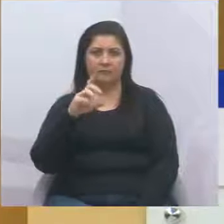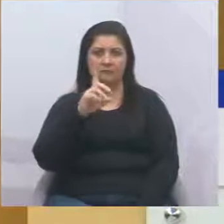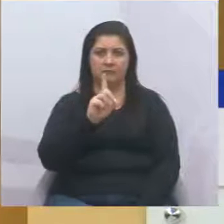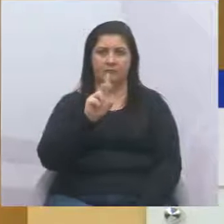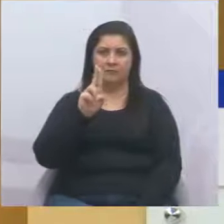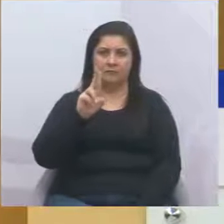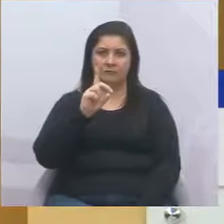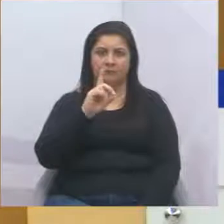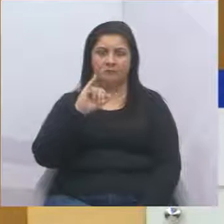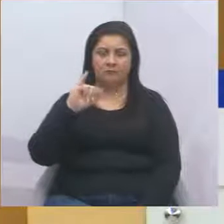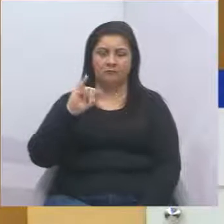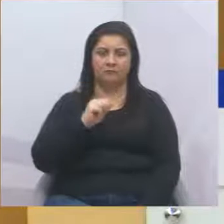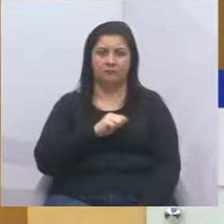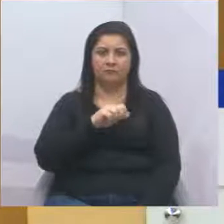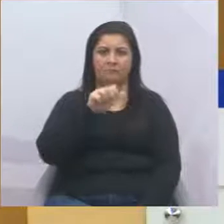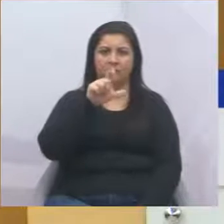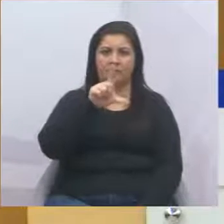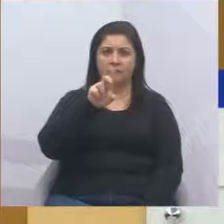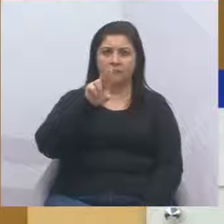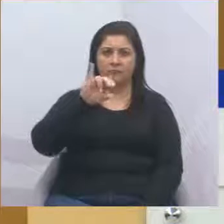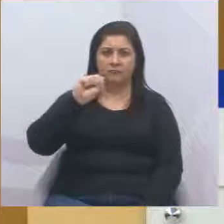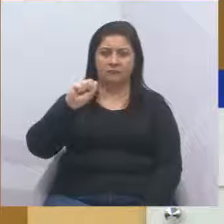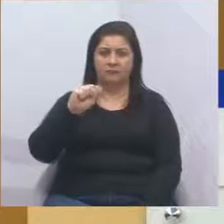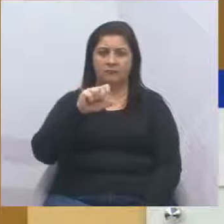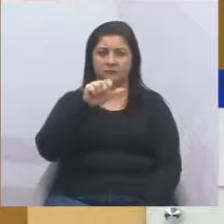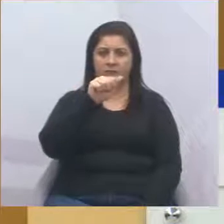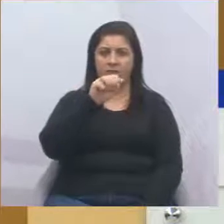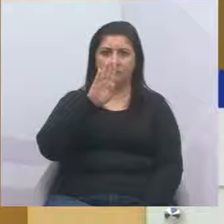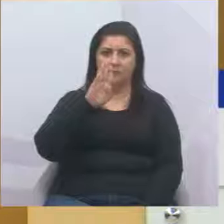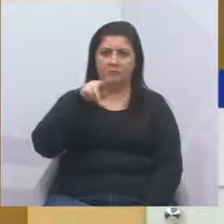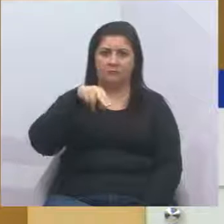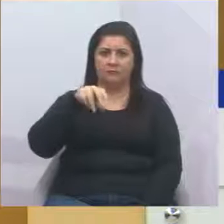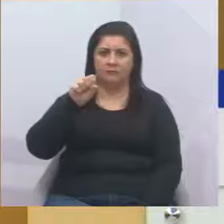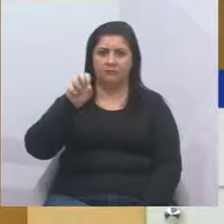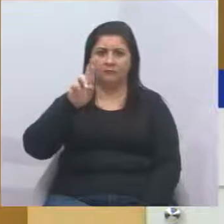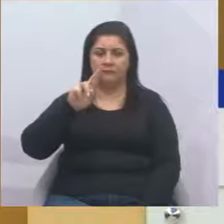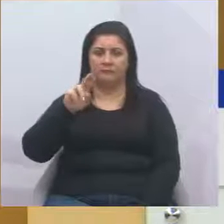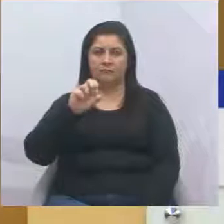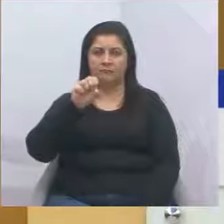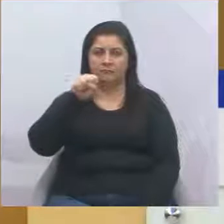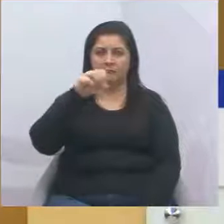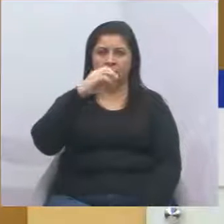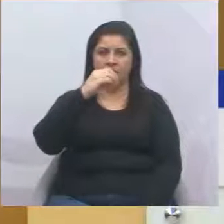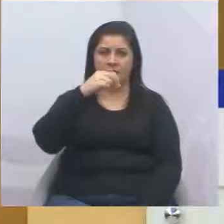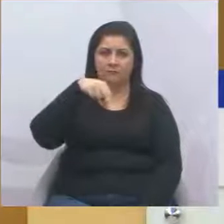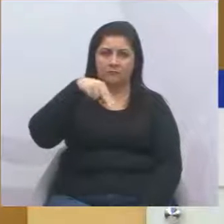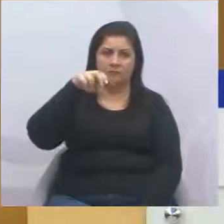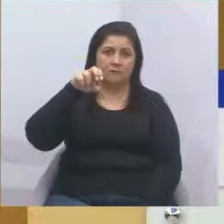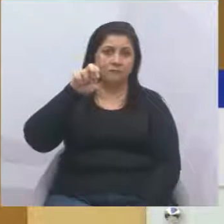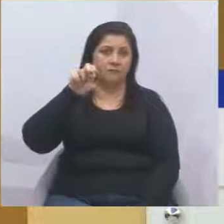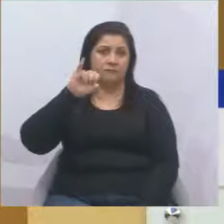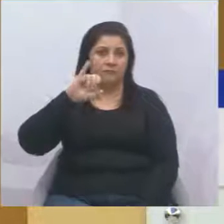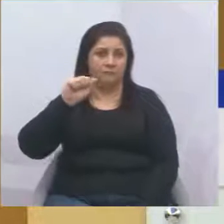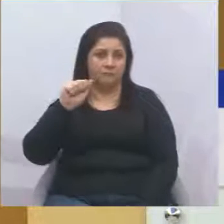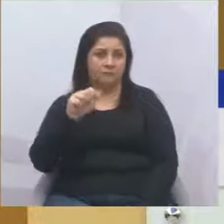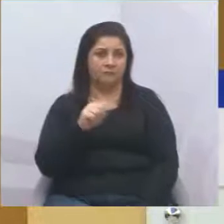Luiz Flávio, Abner de Madureira, Rogério Timóteo e Sônia Patas da Amizade.